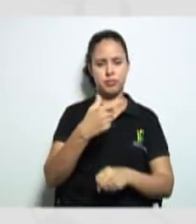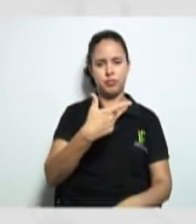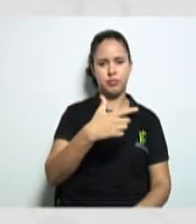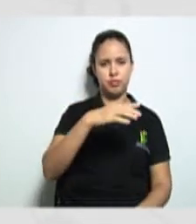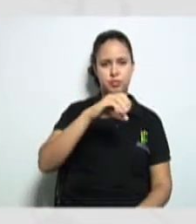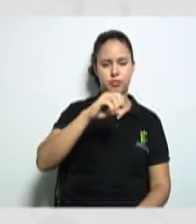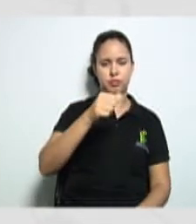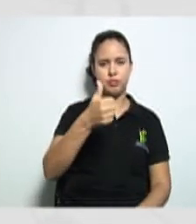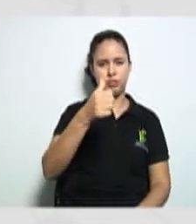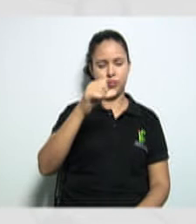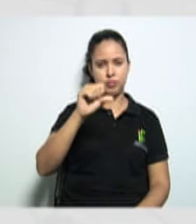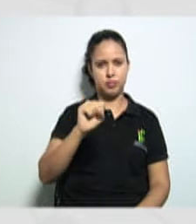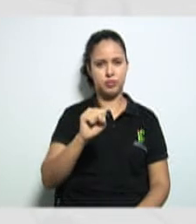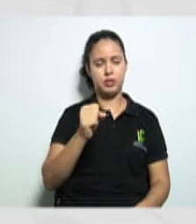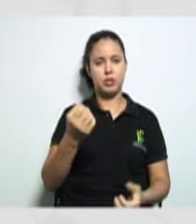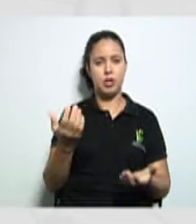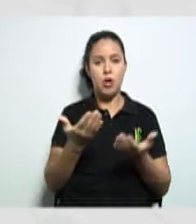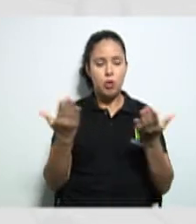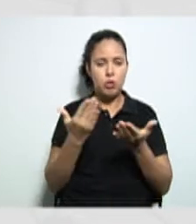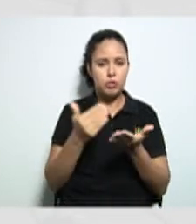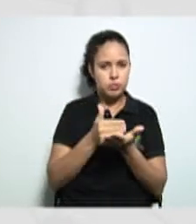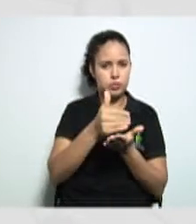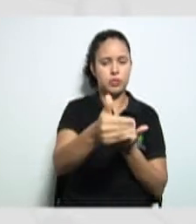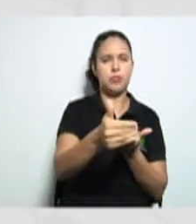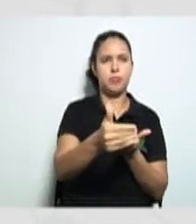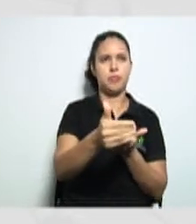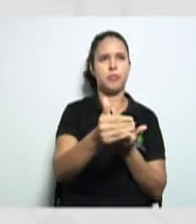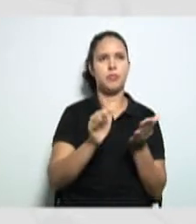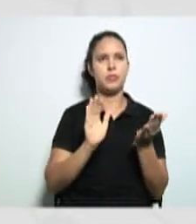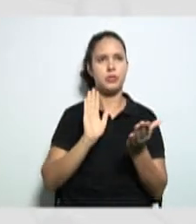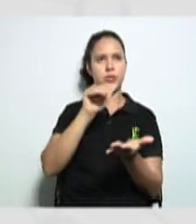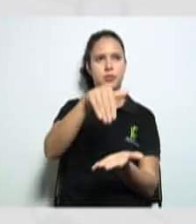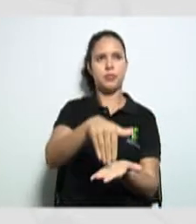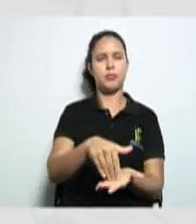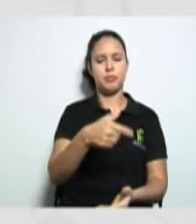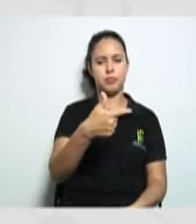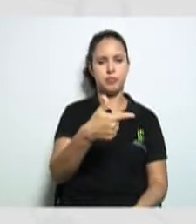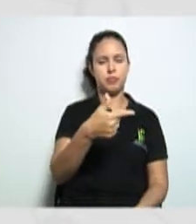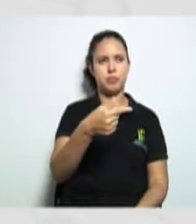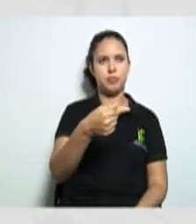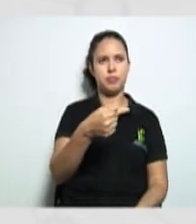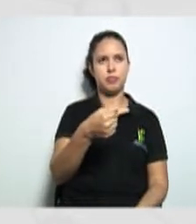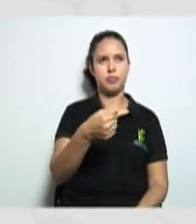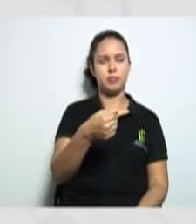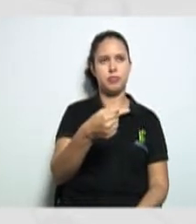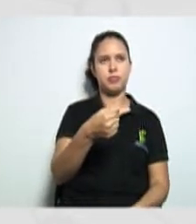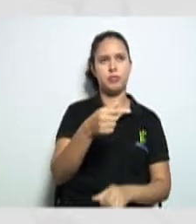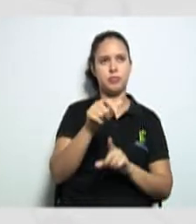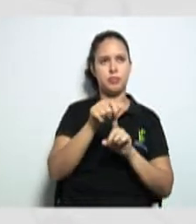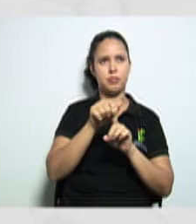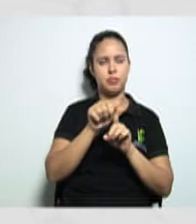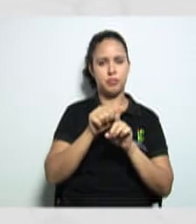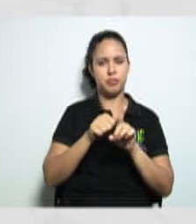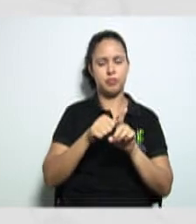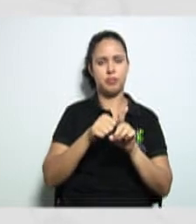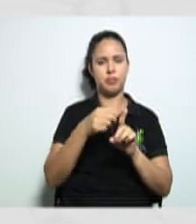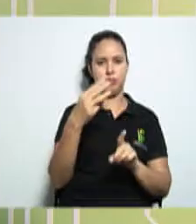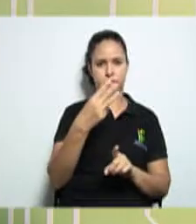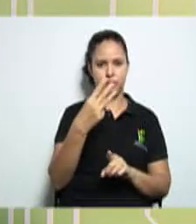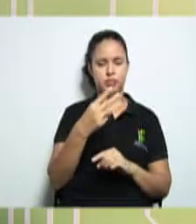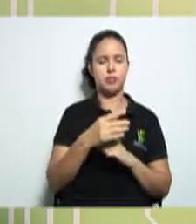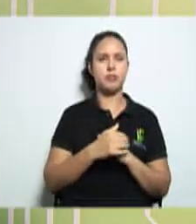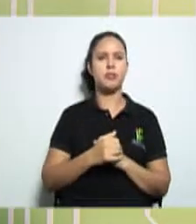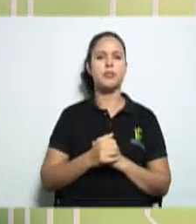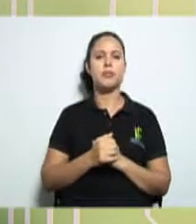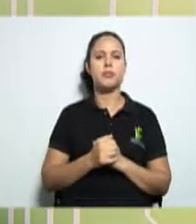no dia 27/3, que vai coincidir lá com o término da nossa disciplina. Quero que vocês